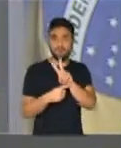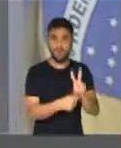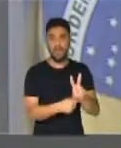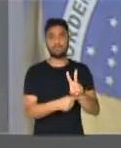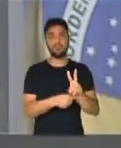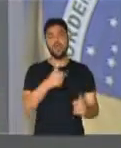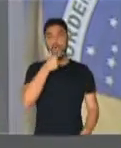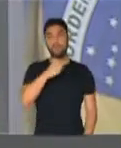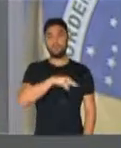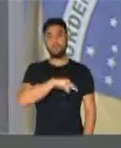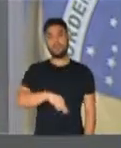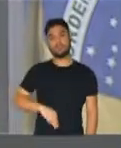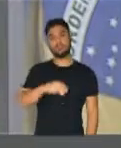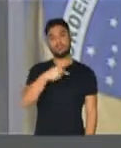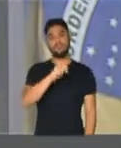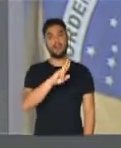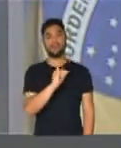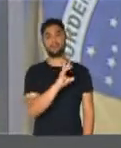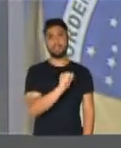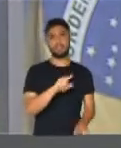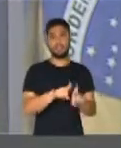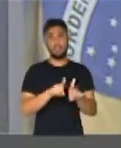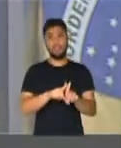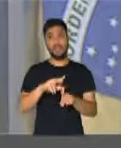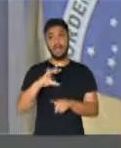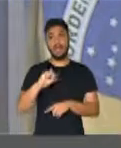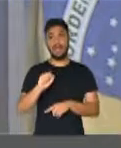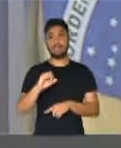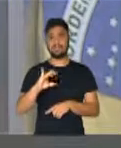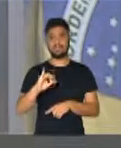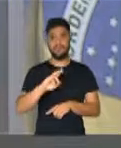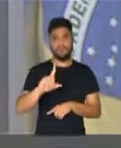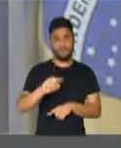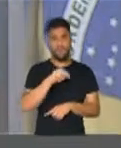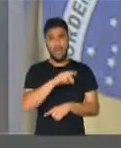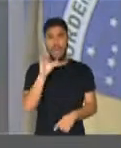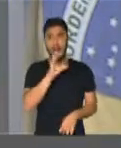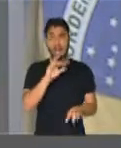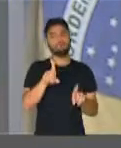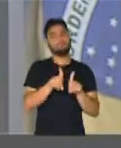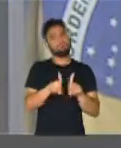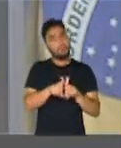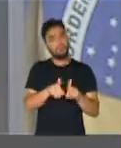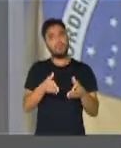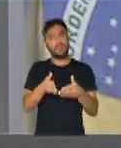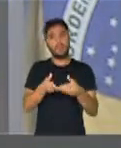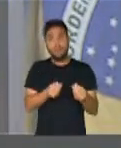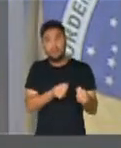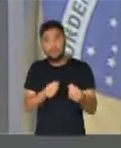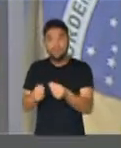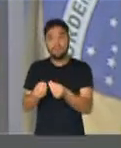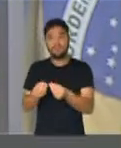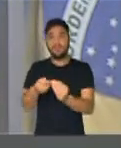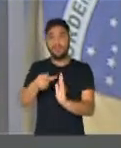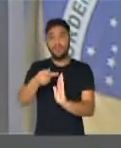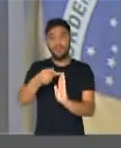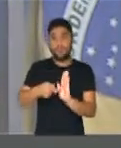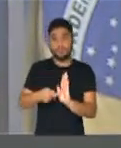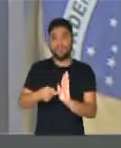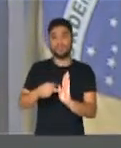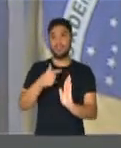ministro Padilha, da Casa Civil, que com o mesmo sentimento de agilidade encaminhou ao nosso presidente Michel Temer,